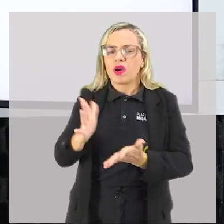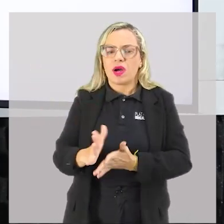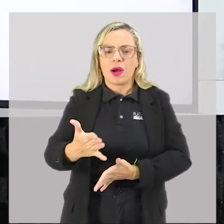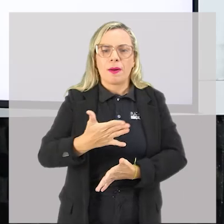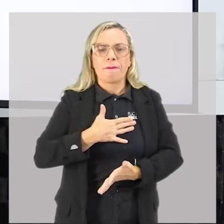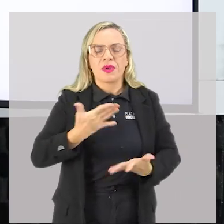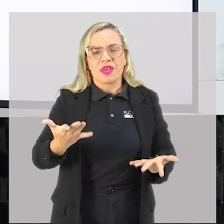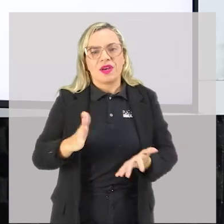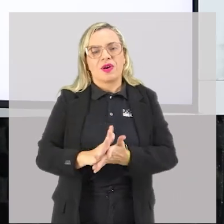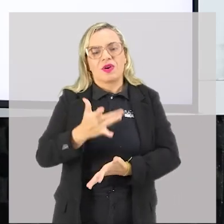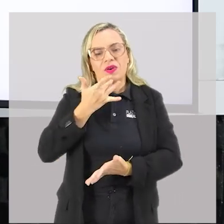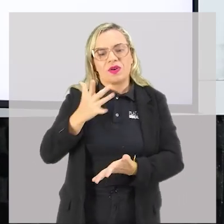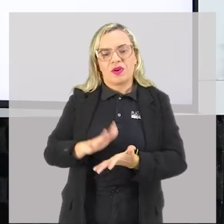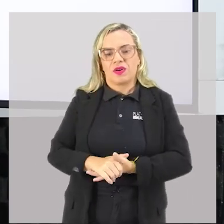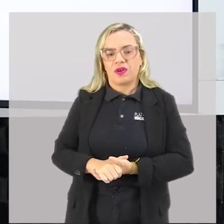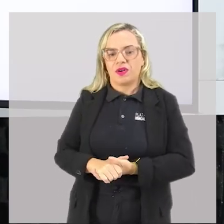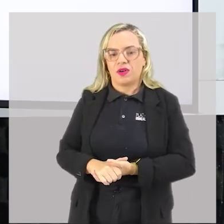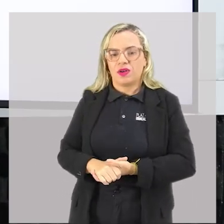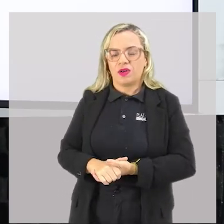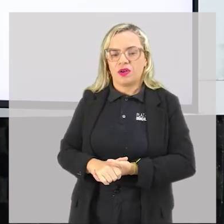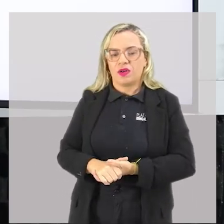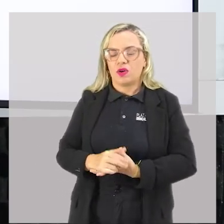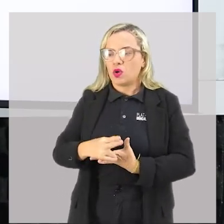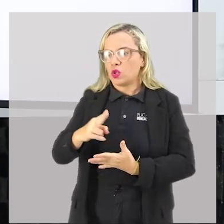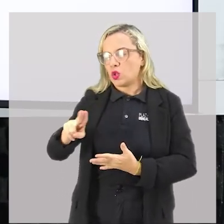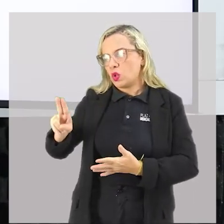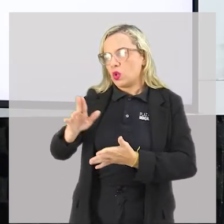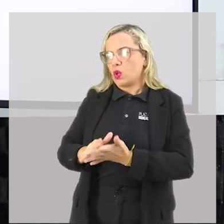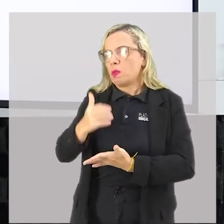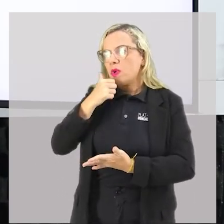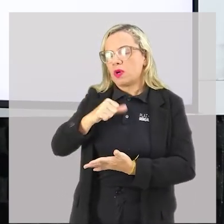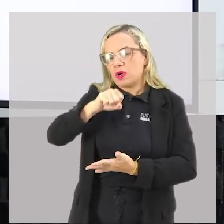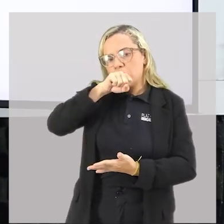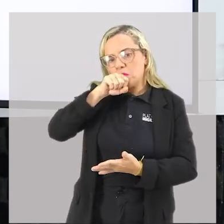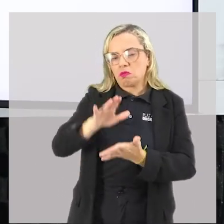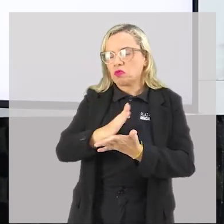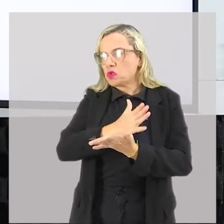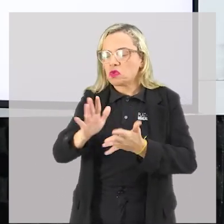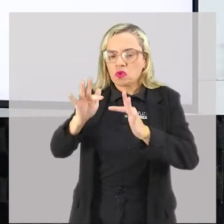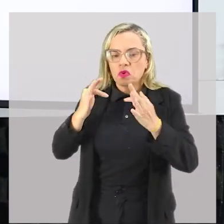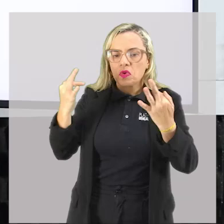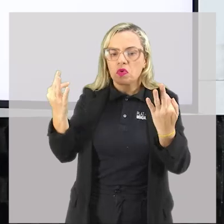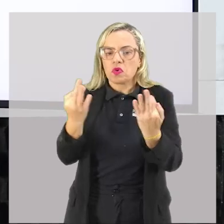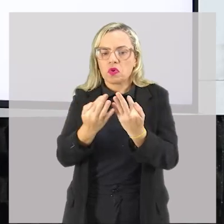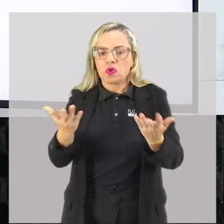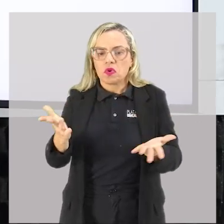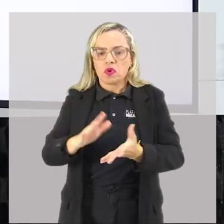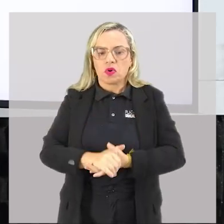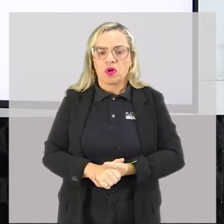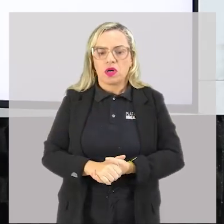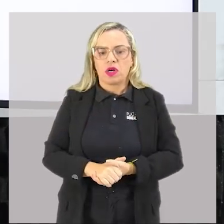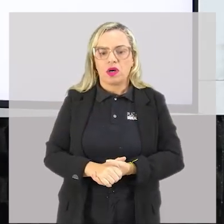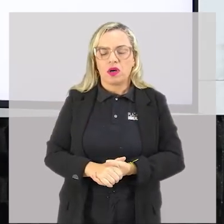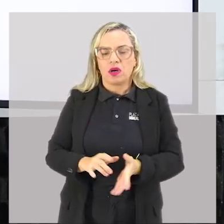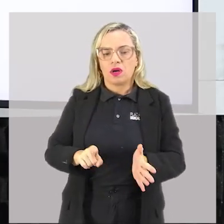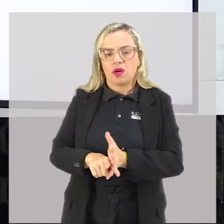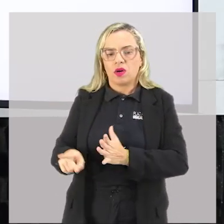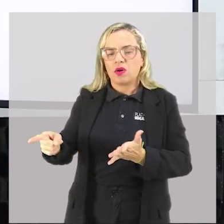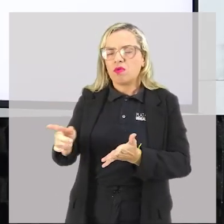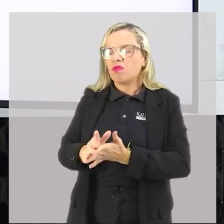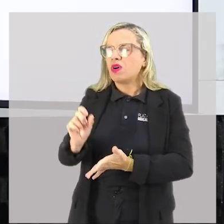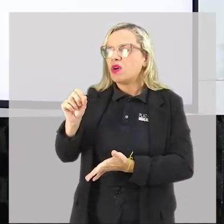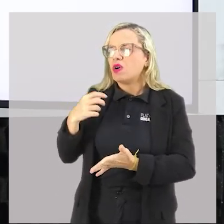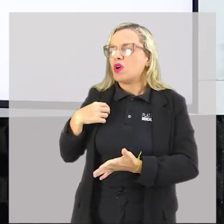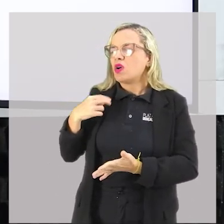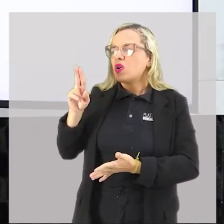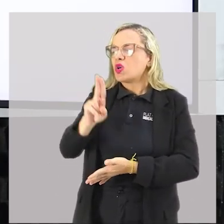favorita? Mother's name. Nome da mãe, nome de algum familiar. Favorite piece of clothing. Qual é a peça de